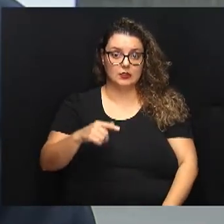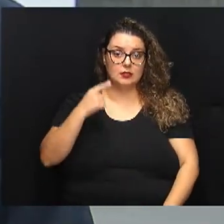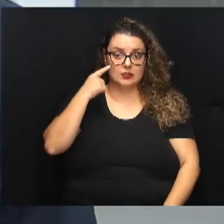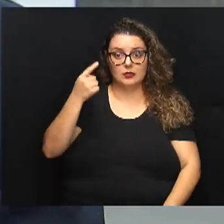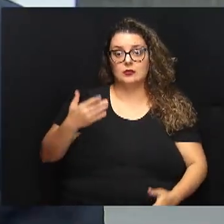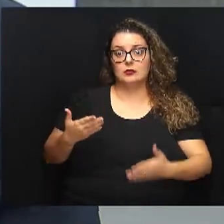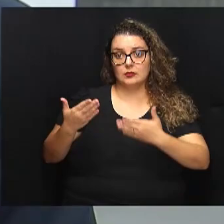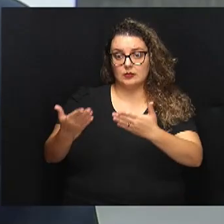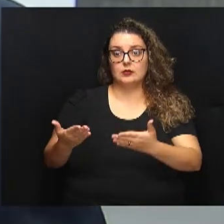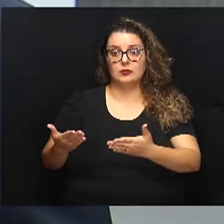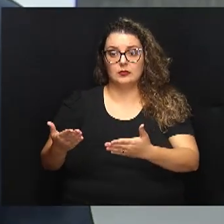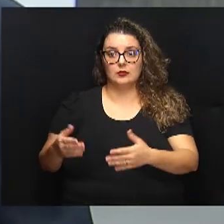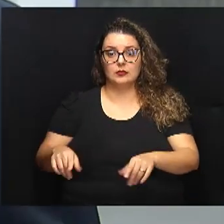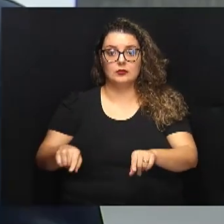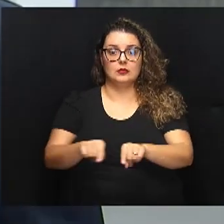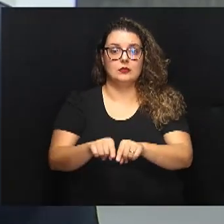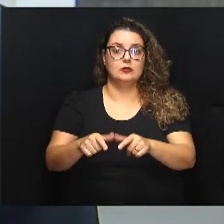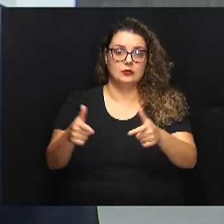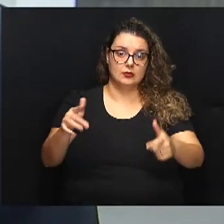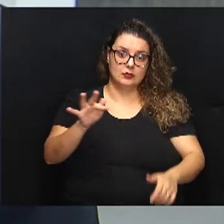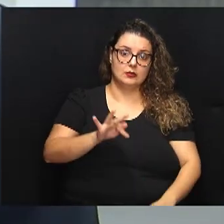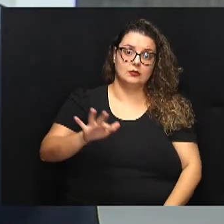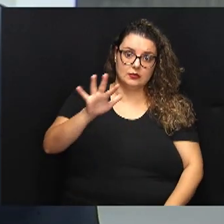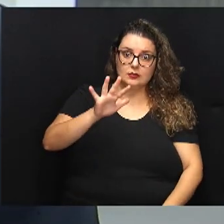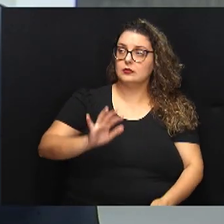entregar para também as grandes federações.